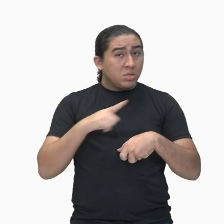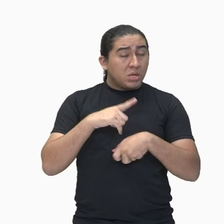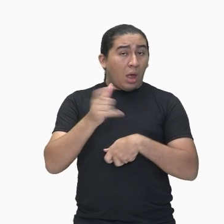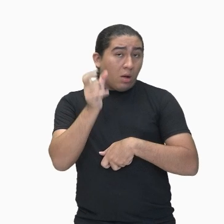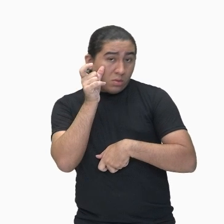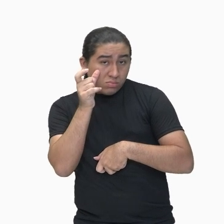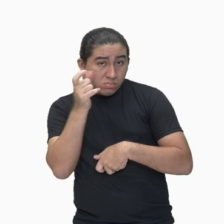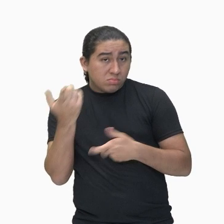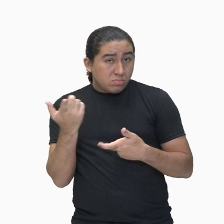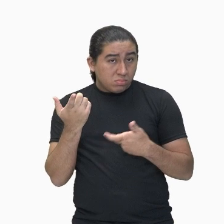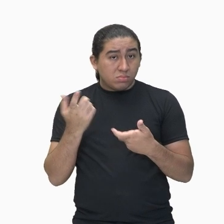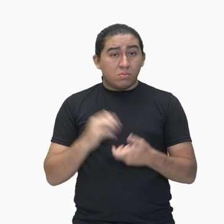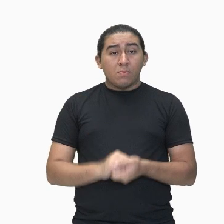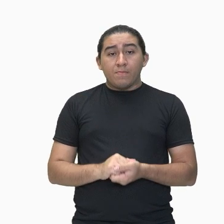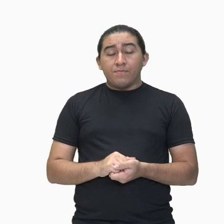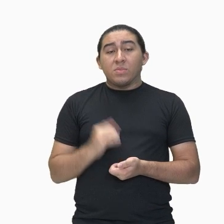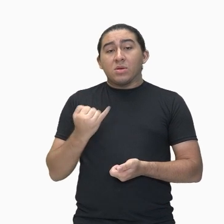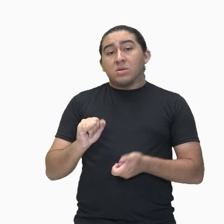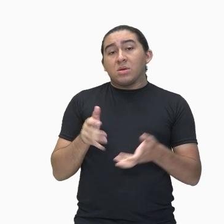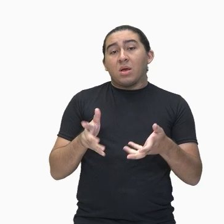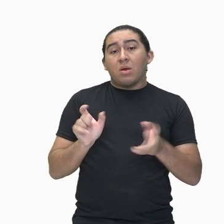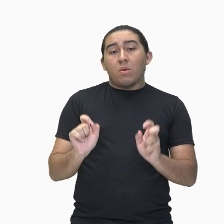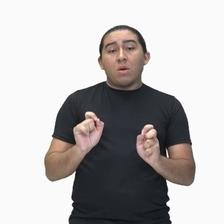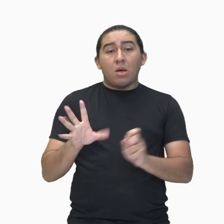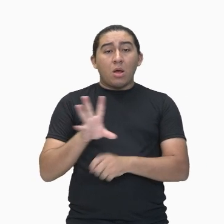vaidade, quem